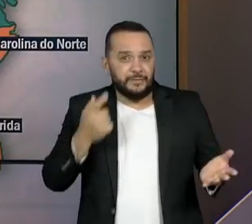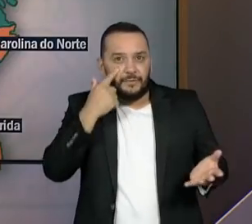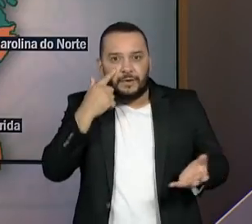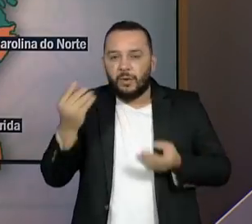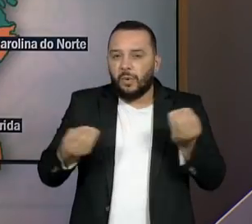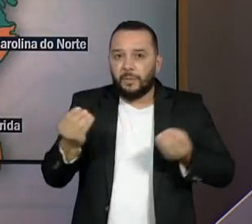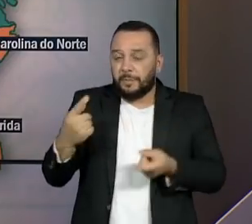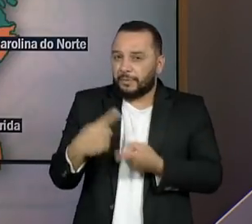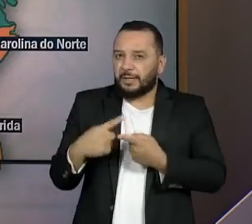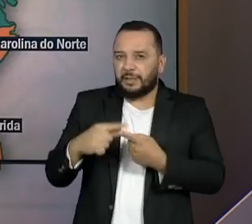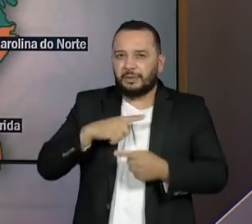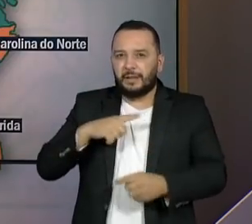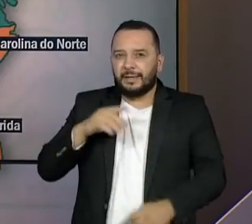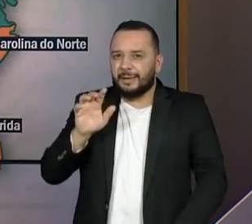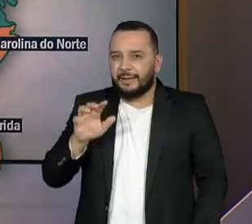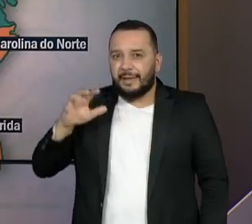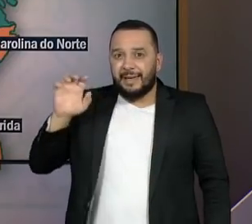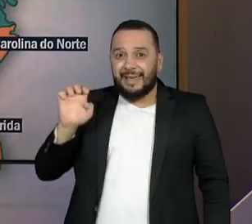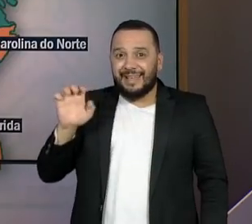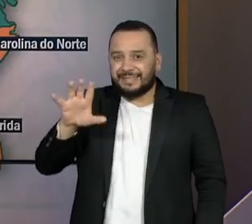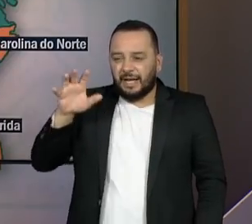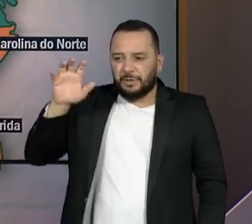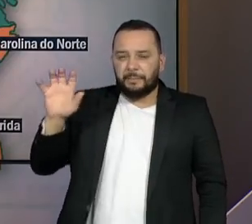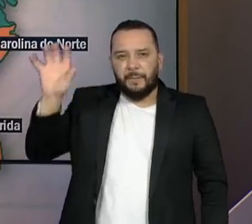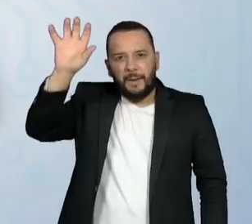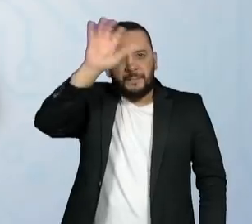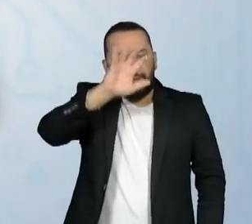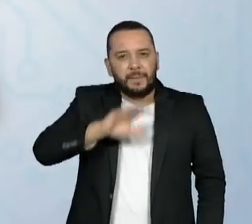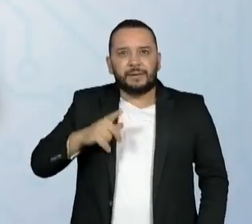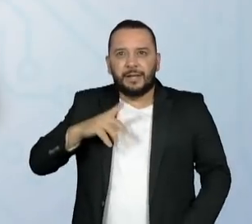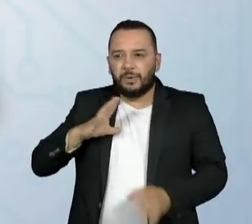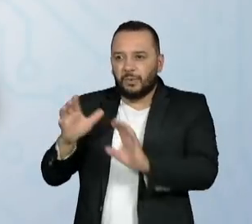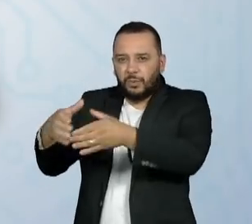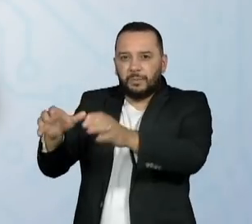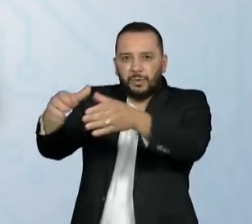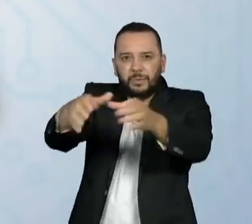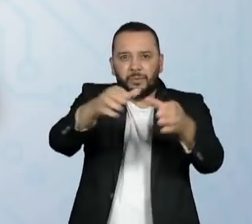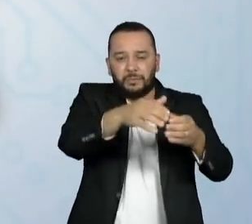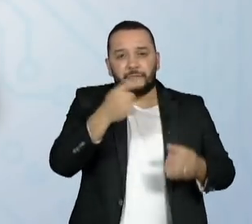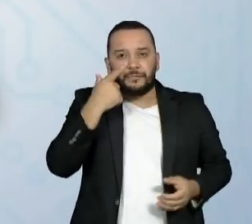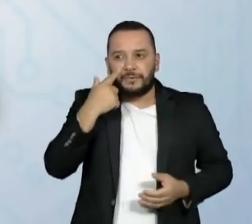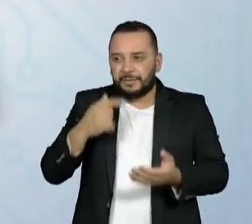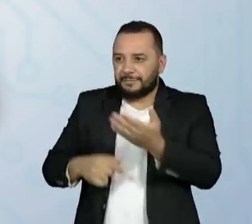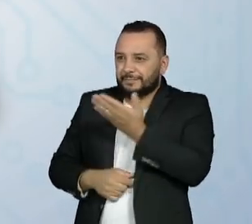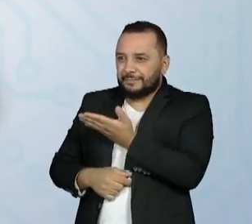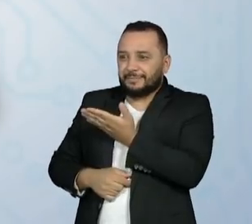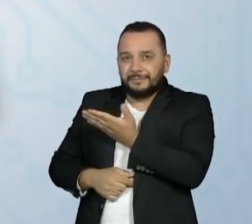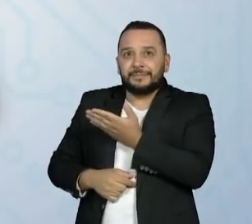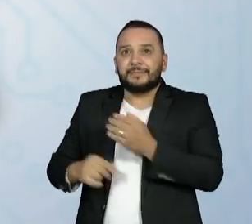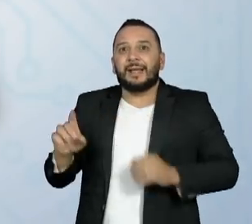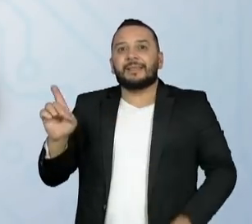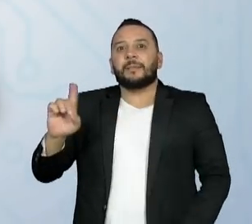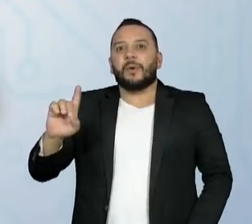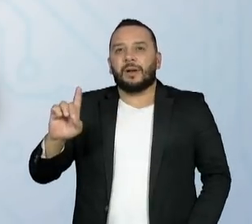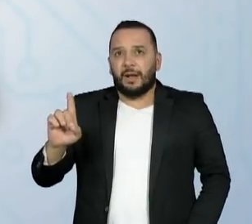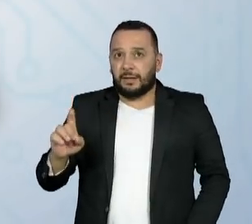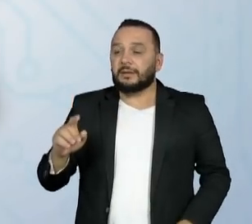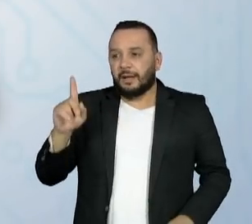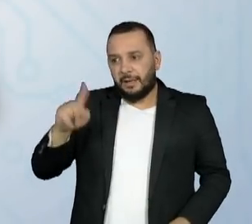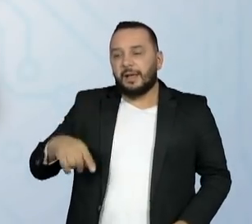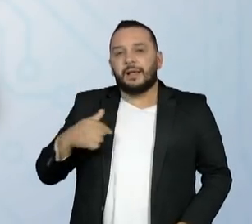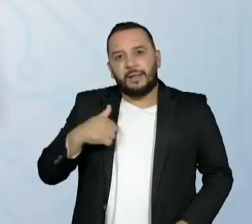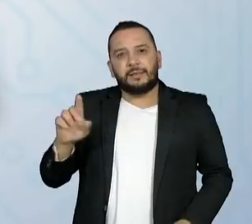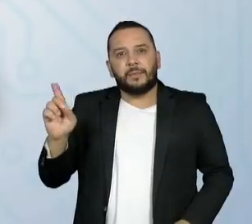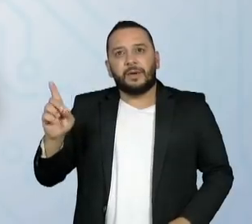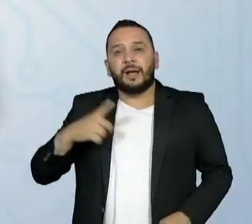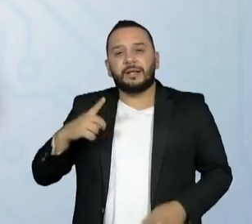cada estado, em algumas situações, já tem uma base bastante formada. A gente está vendo esse mapa aí com a base democrata. São os estados que